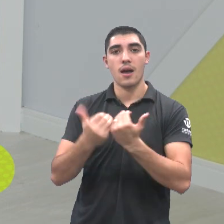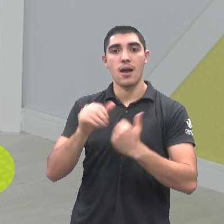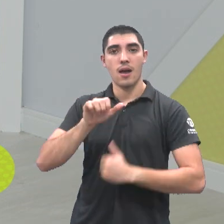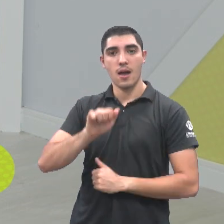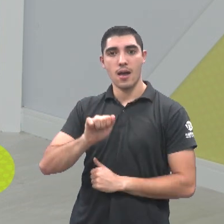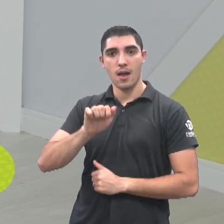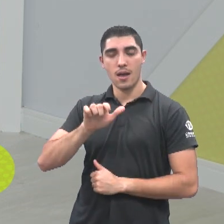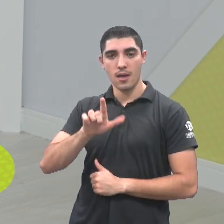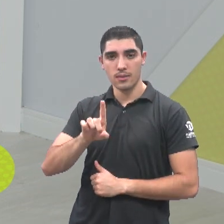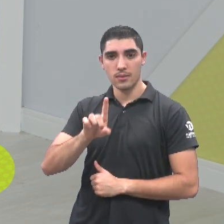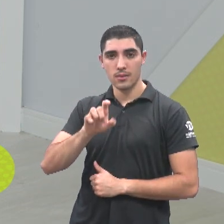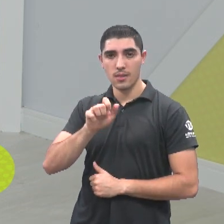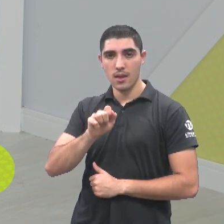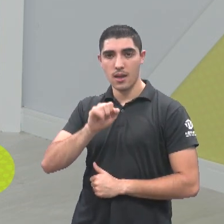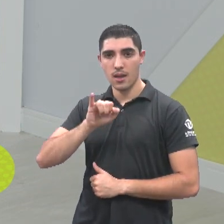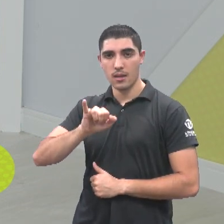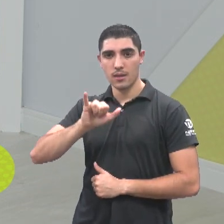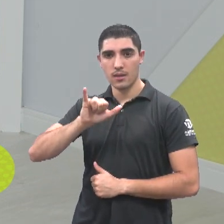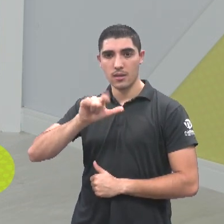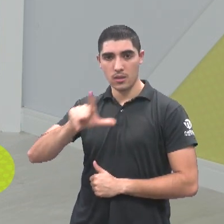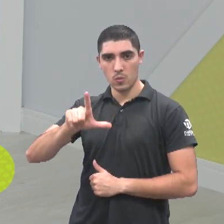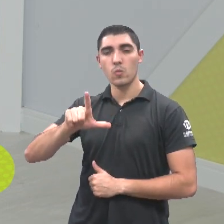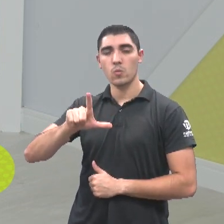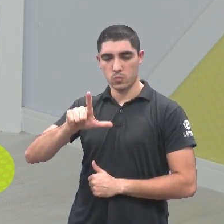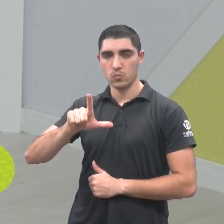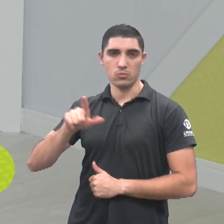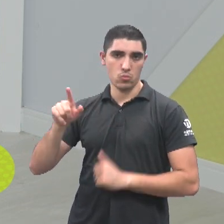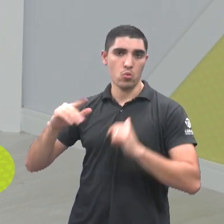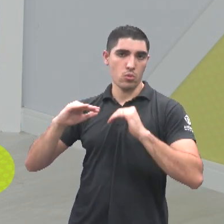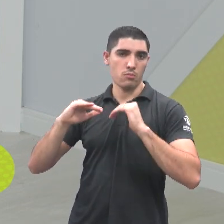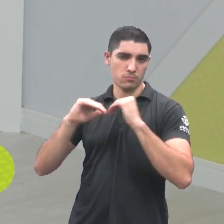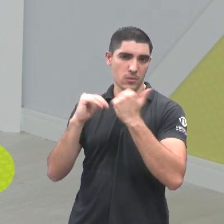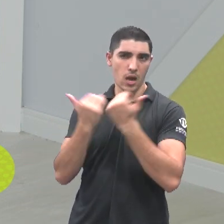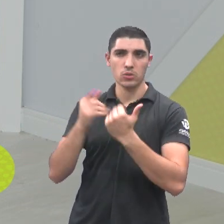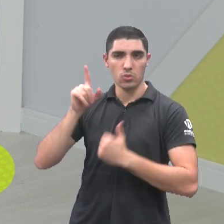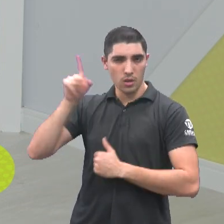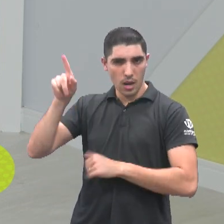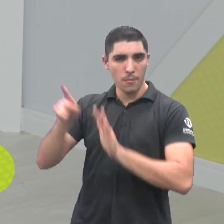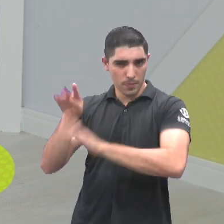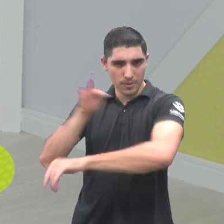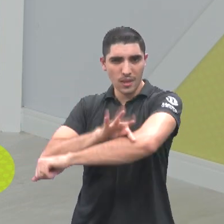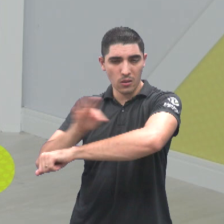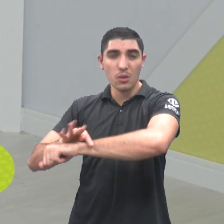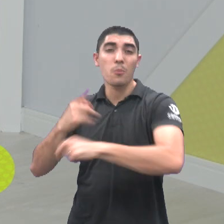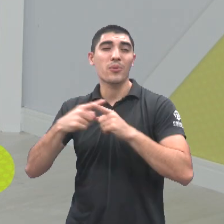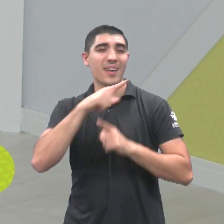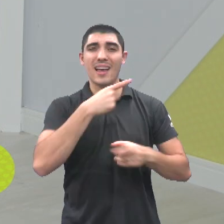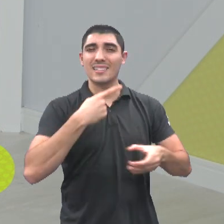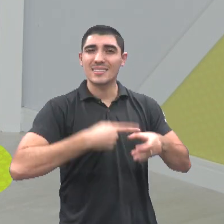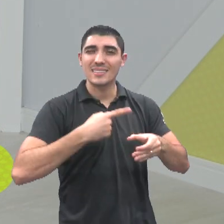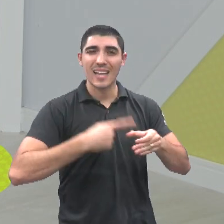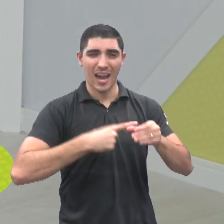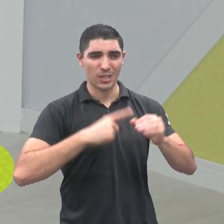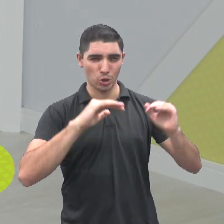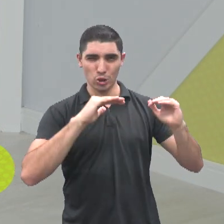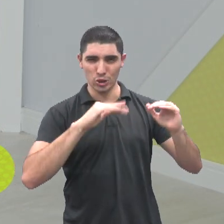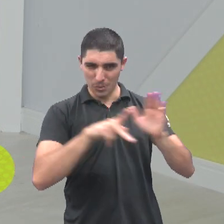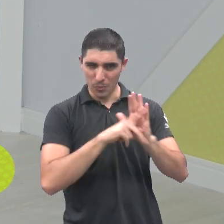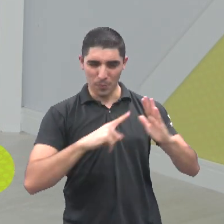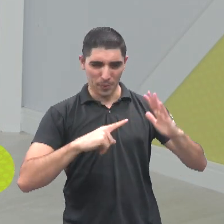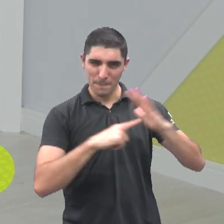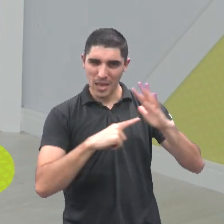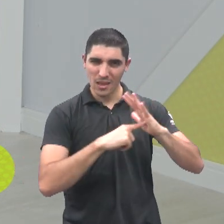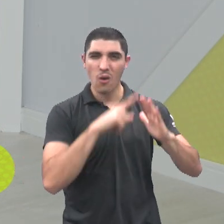em Taquaritinga, o estádio Hudson Buck Ferreira, lá de Matão, tá interditado, por isso que o jogo mando da Matonense, mas vai ser em Taquaritinga, esse jogo